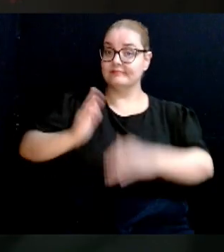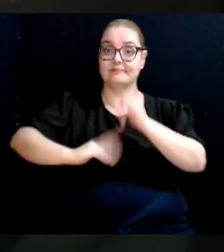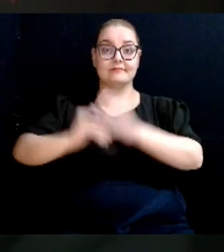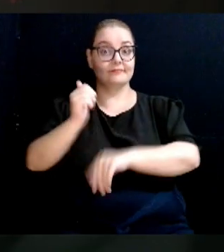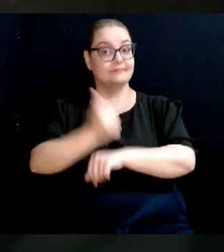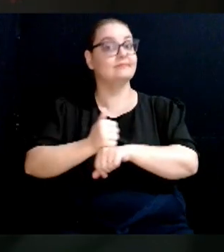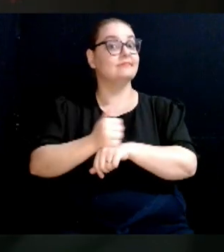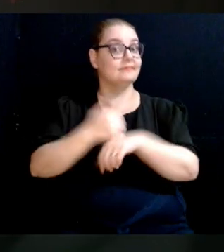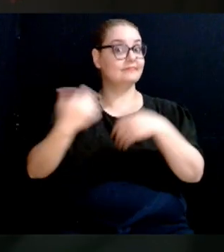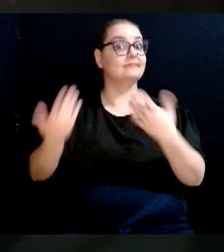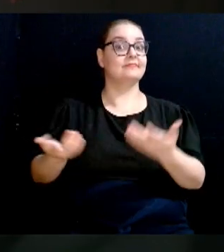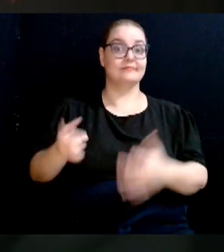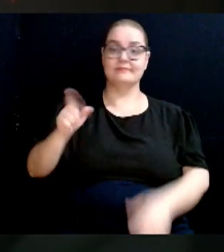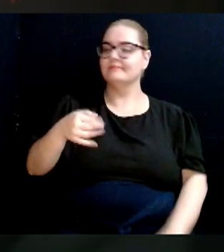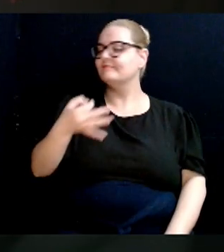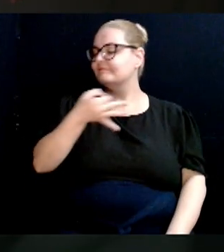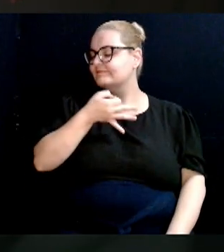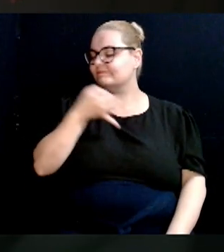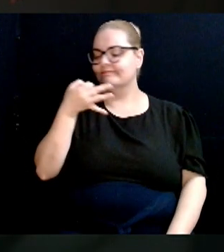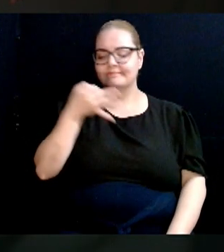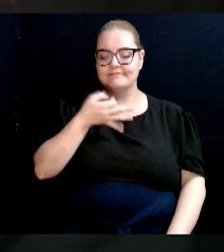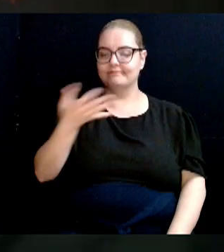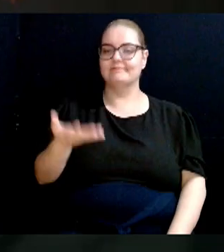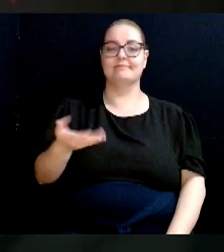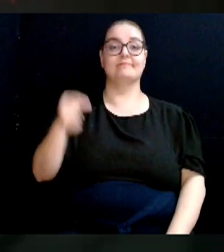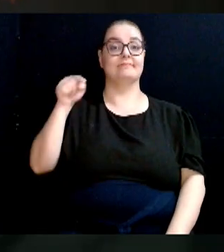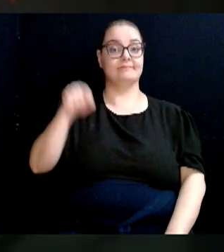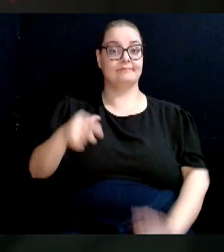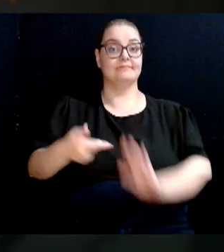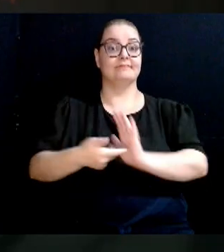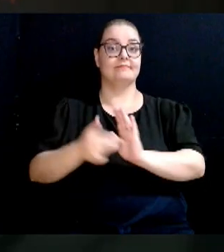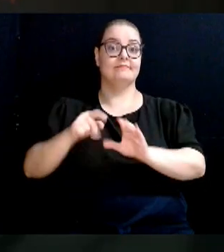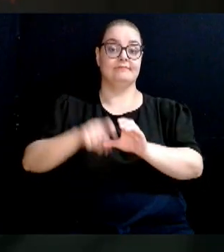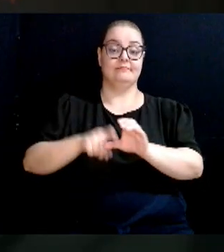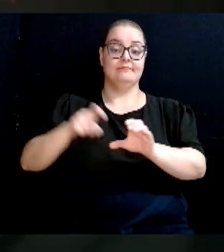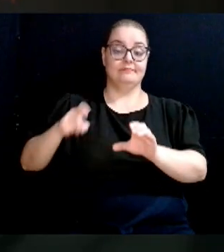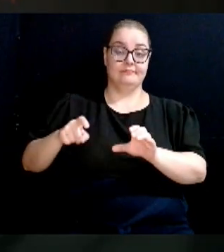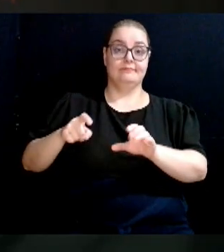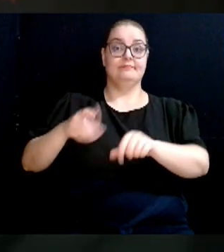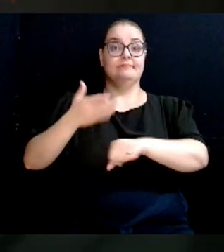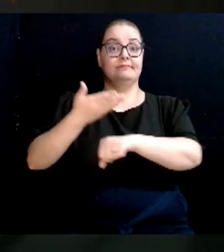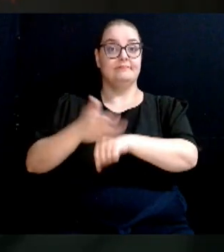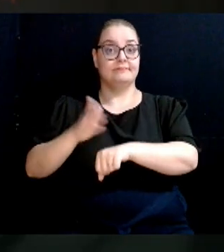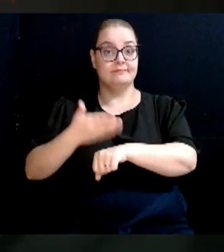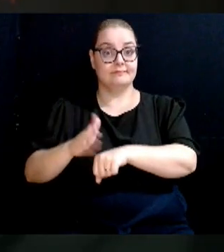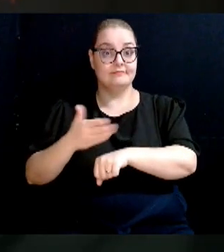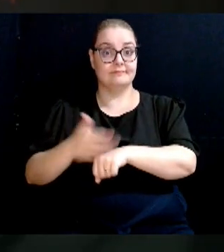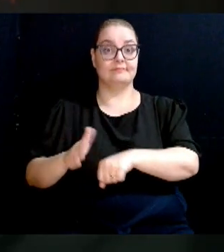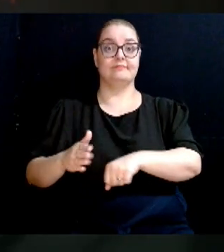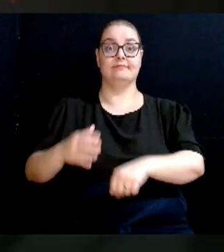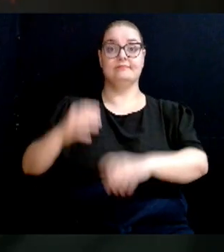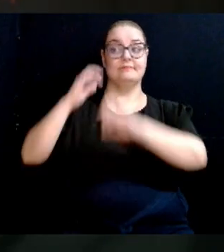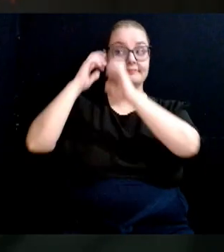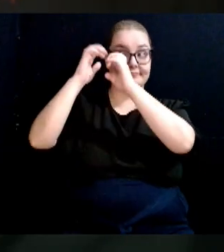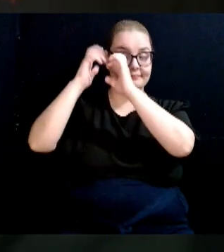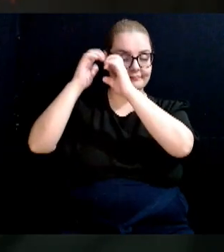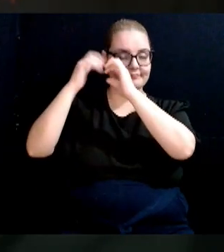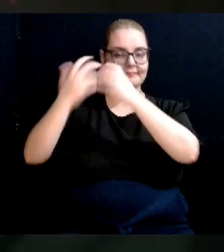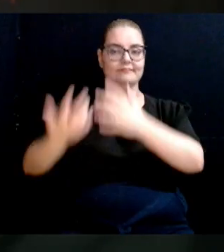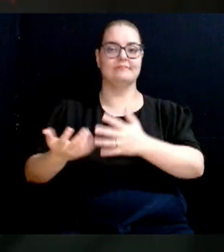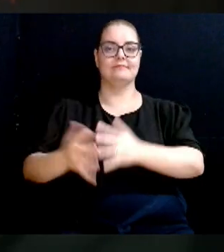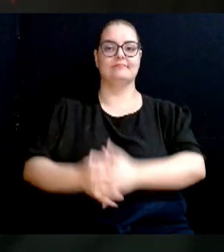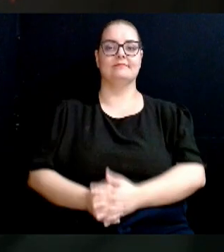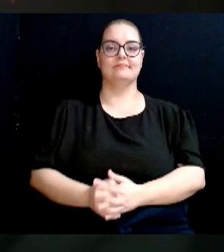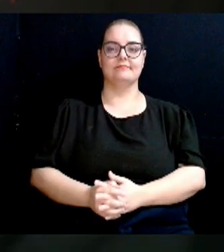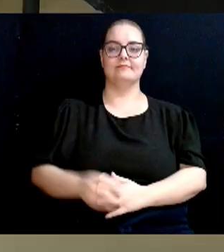isso é maravilhoso. Isso significa autonomia, o exercício cerebral, né? Marcela,